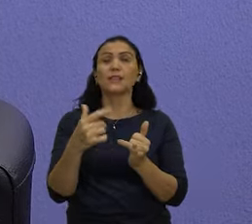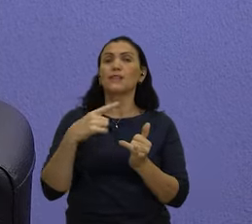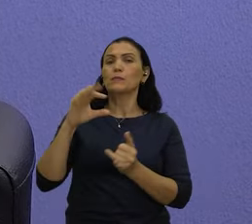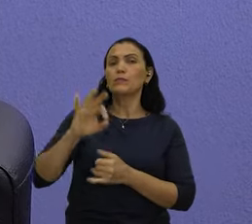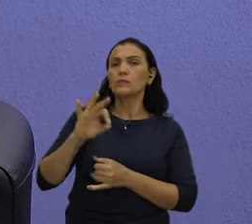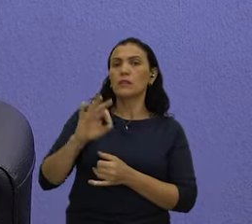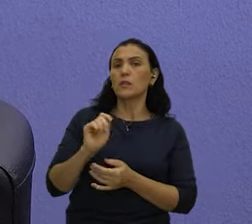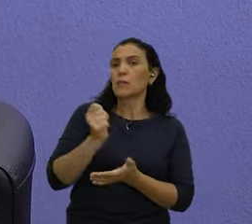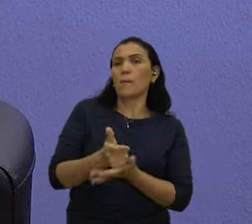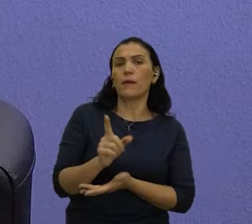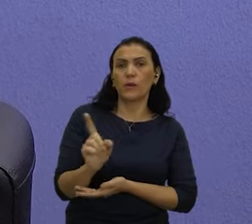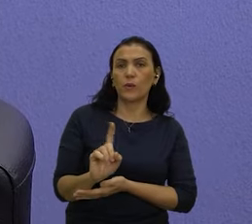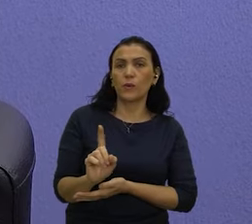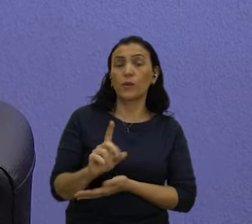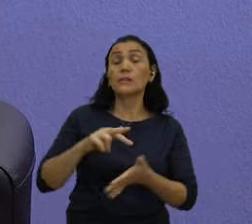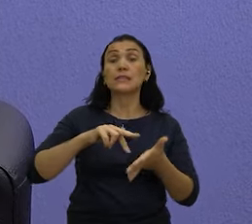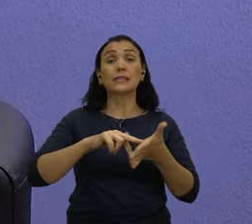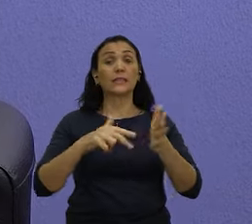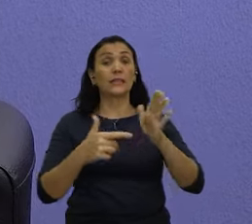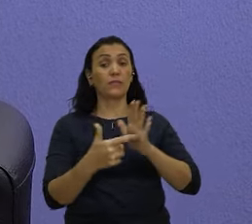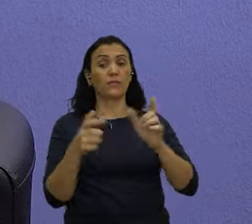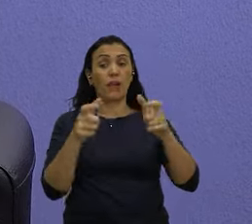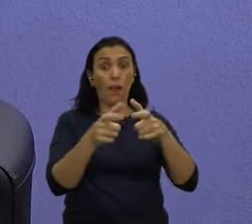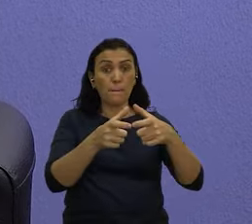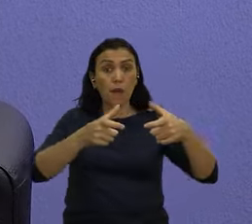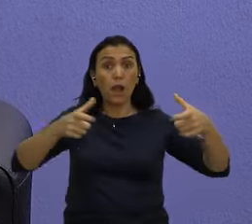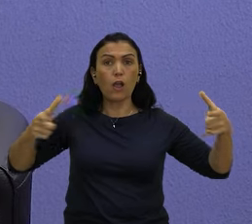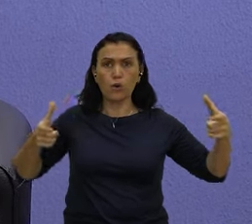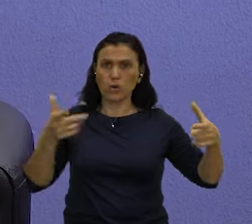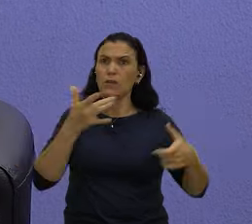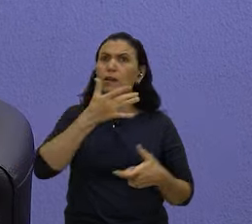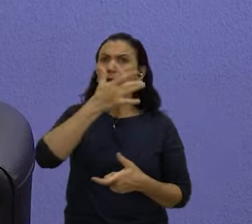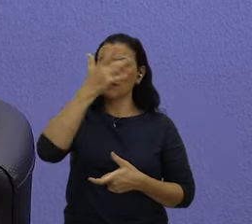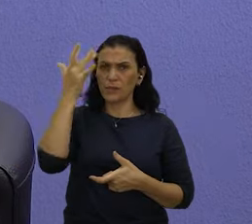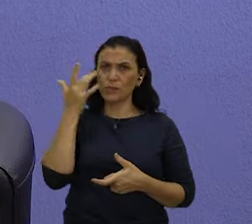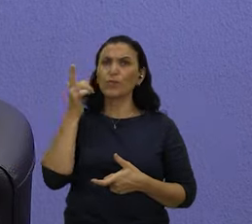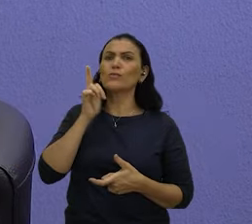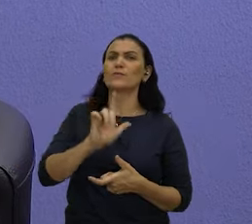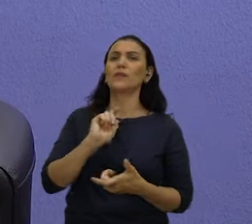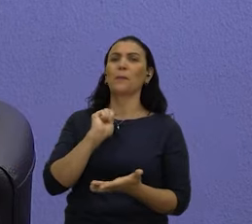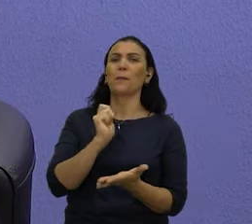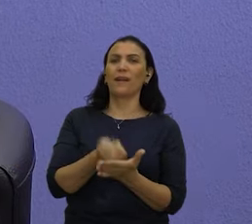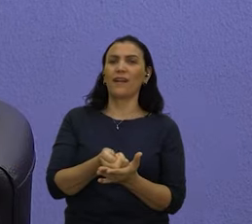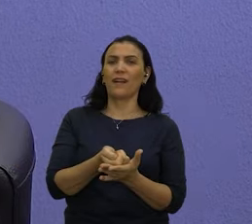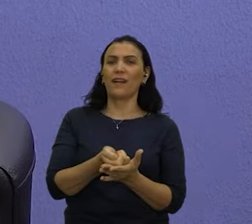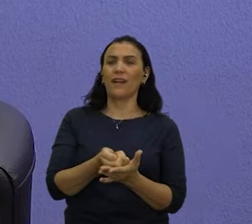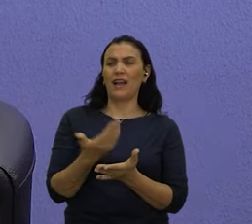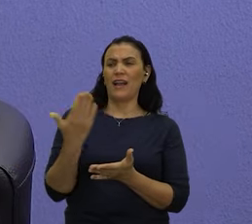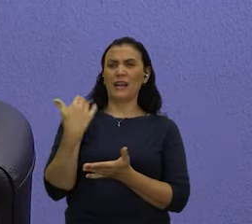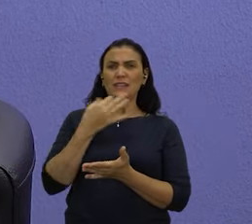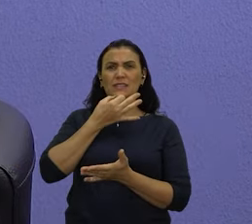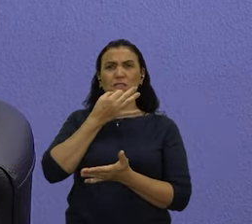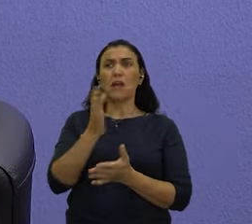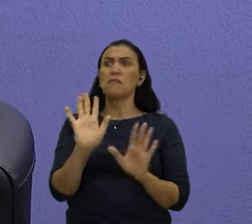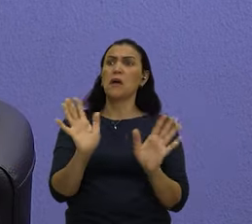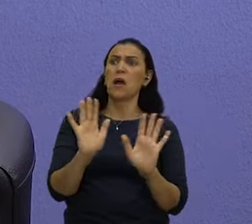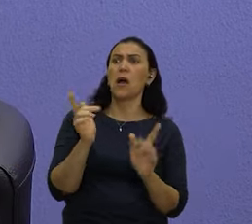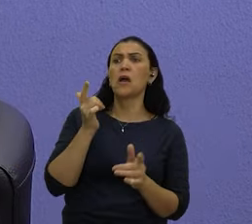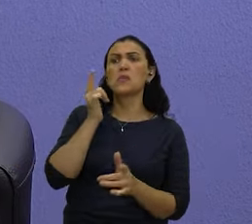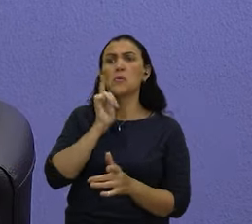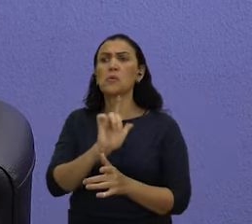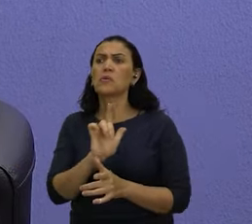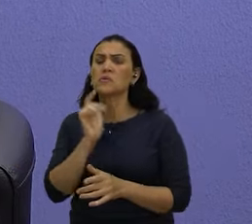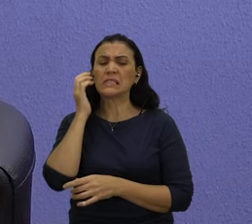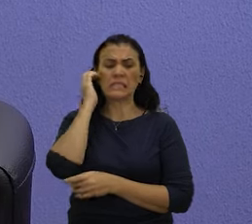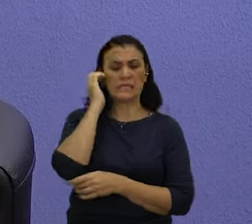se apenas 6,5% não pagou, significa que a maioria conseguiu pagar. Então, aquele argumento de que os